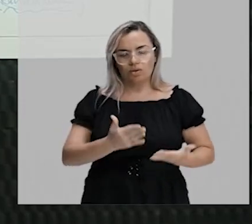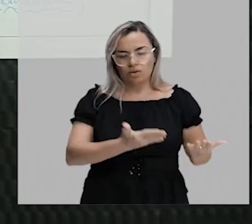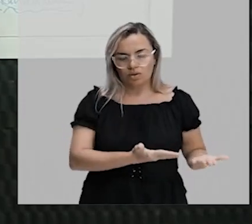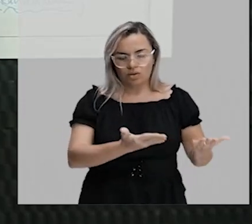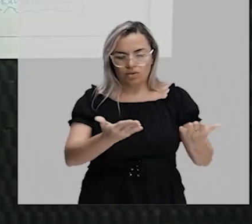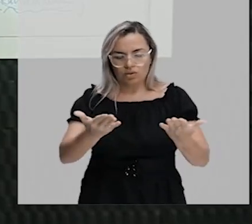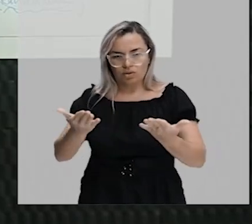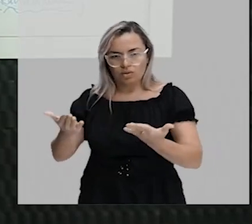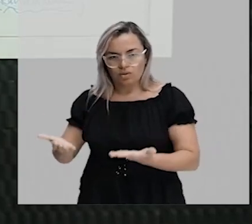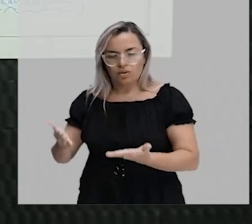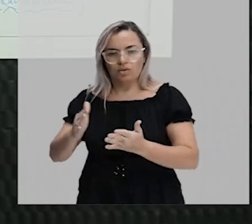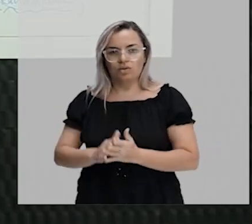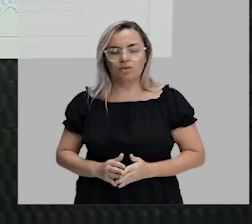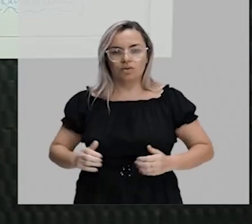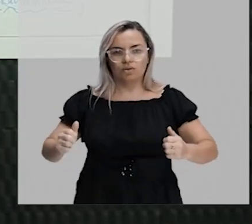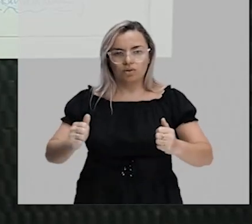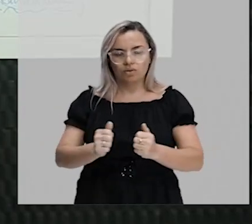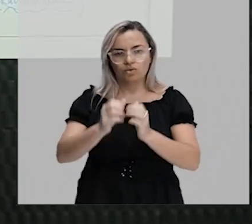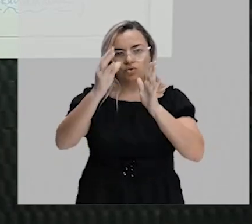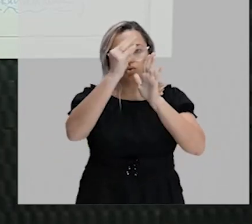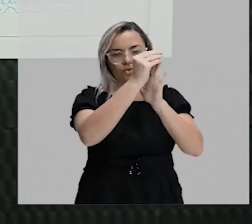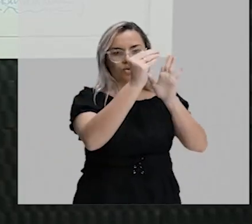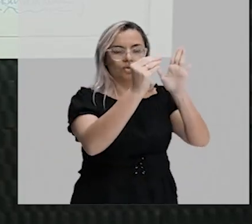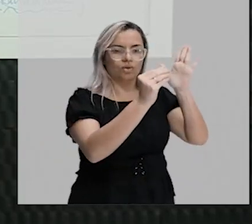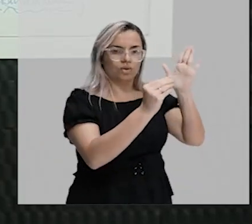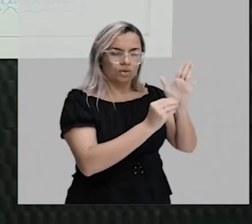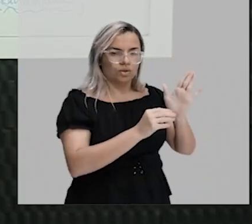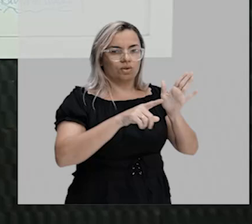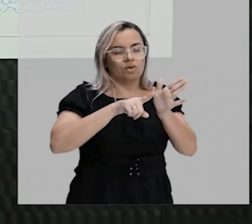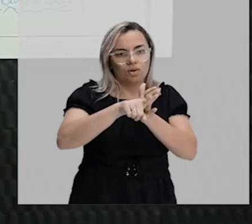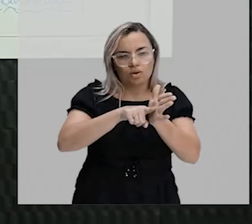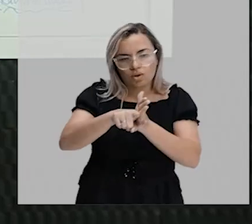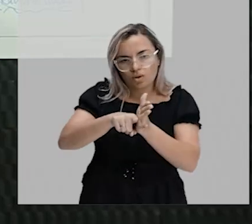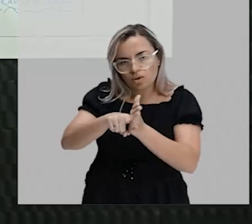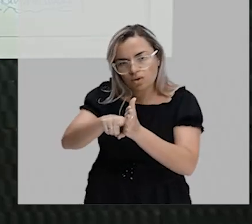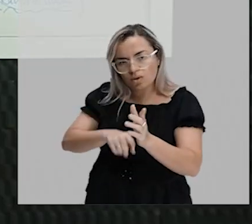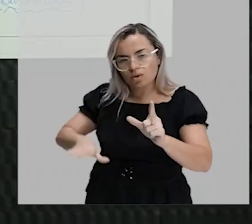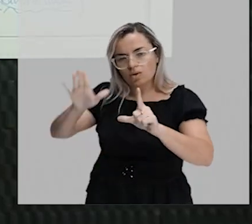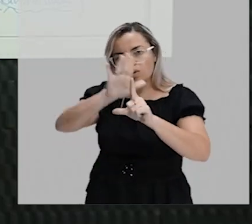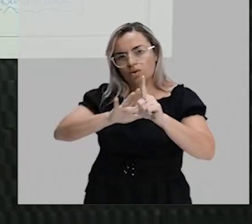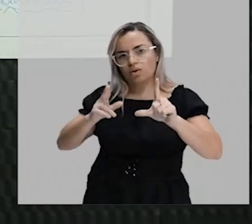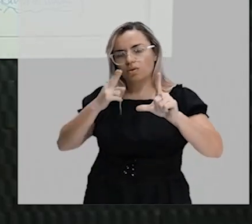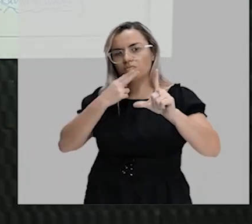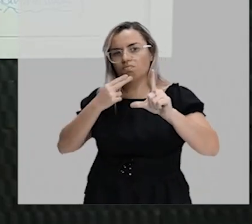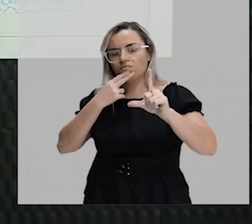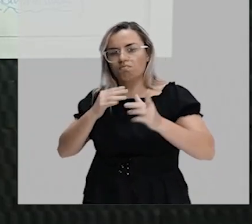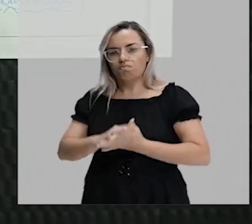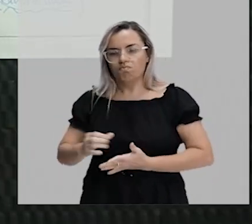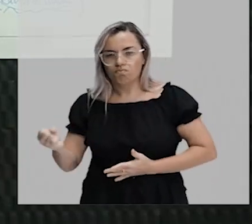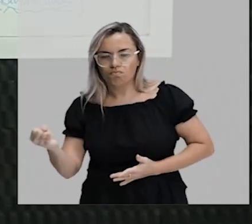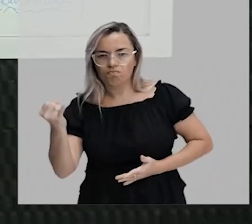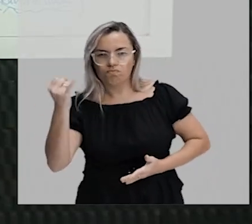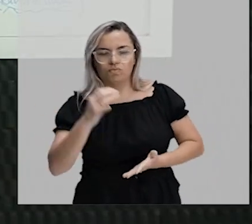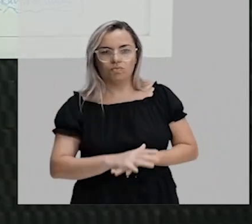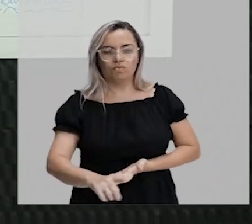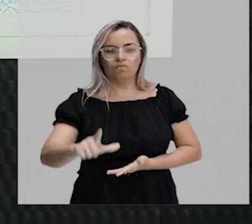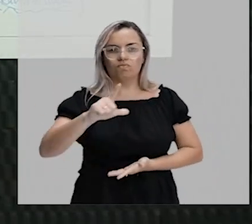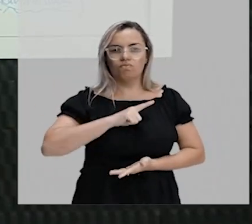convite para que vocês acompanhem os nossos conteúdos, busquem na plataforma, sejam protagonistas,